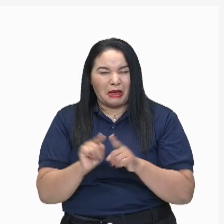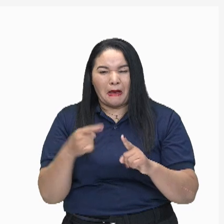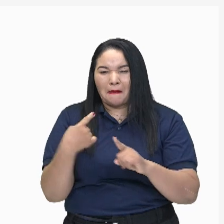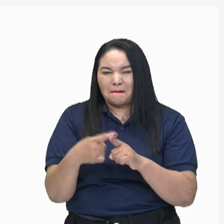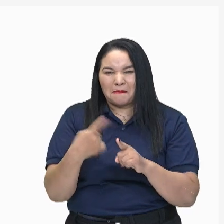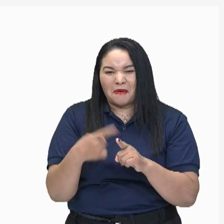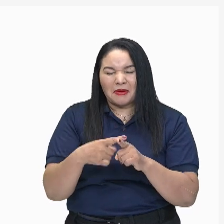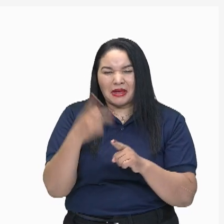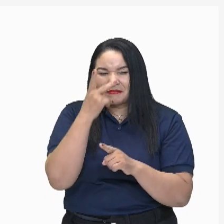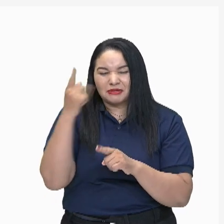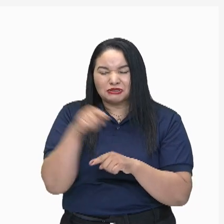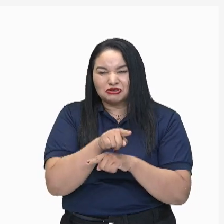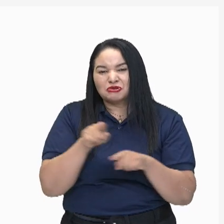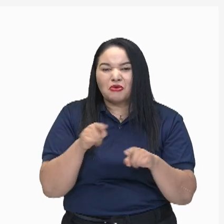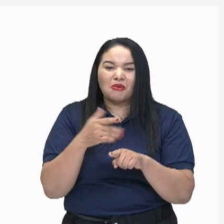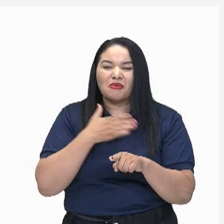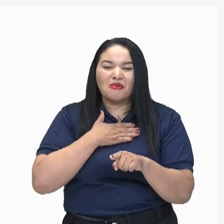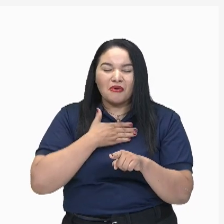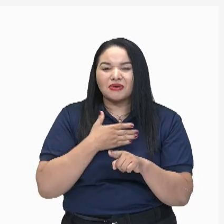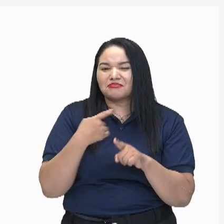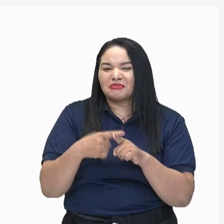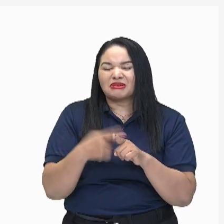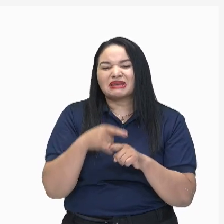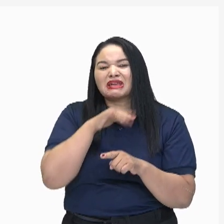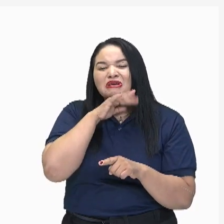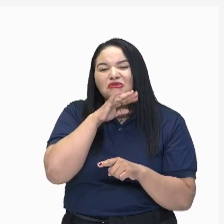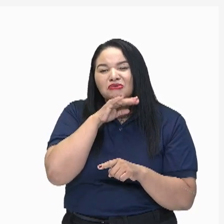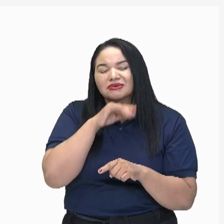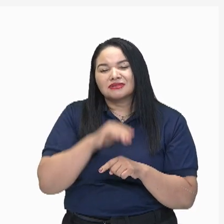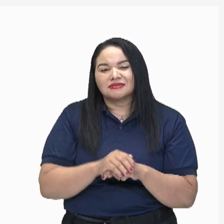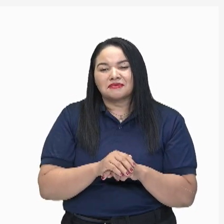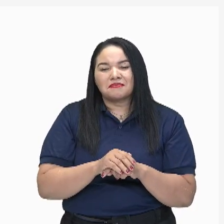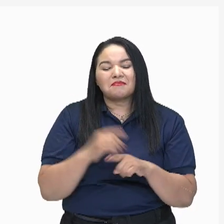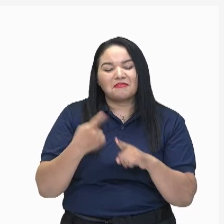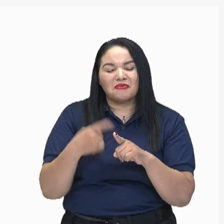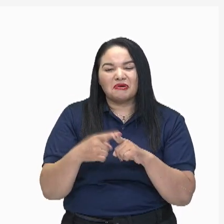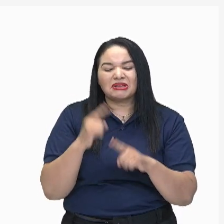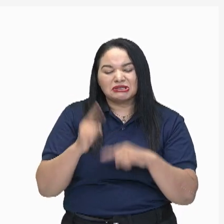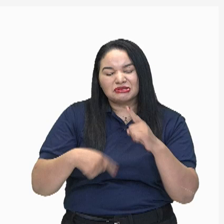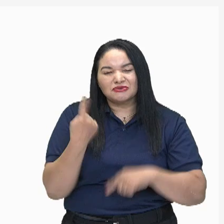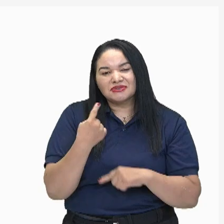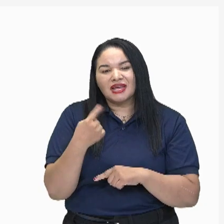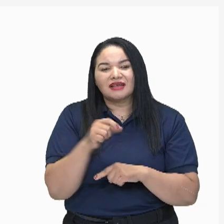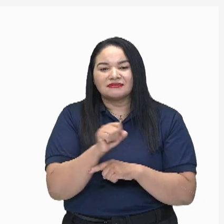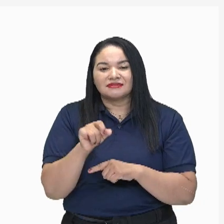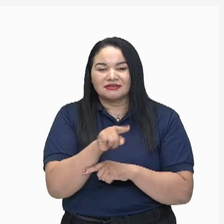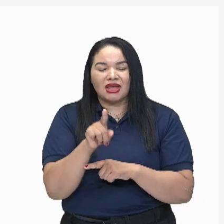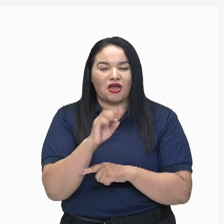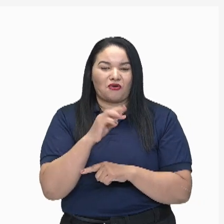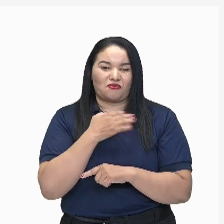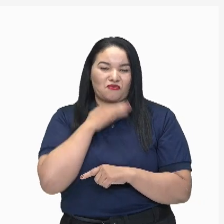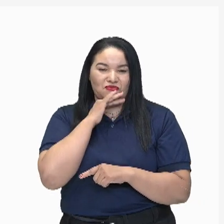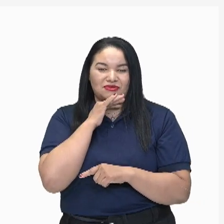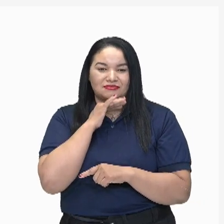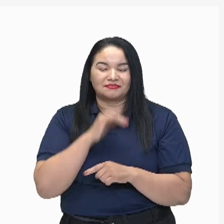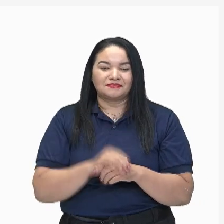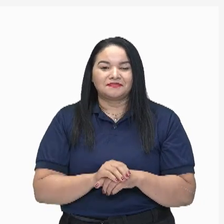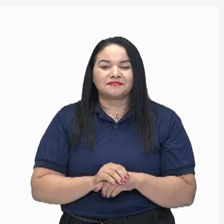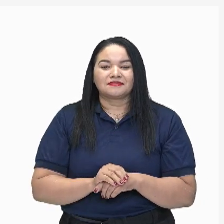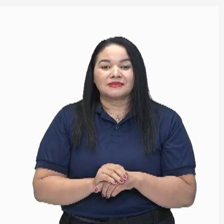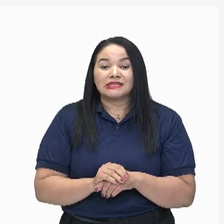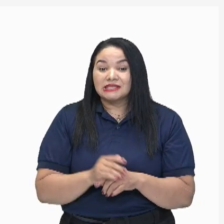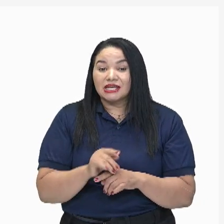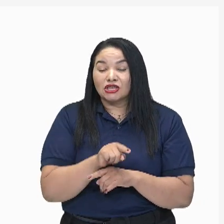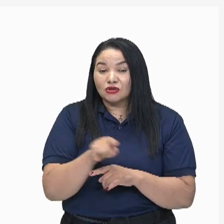se é tão ruim? Por que isso faz tanto sucesso? E ela não conseguia compreender. Tudo isso não impede que